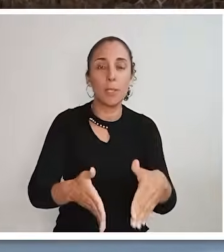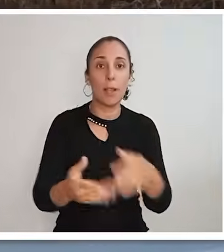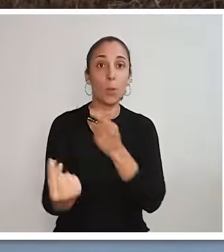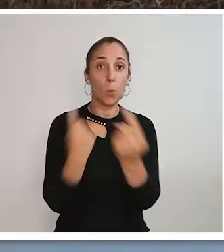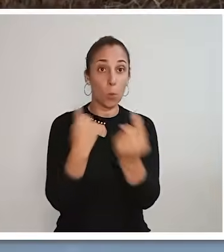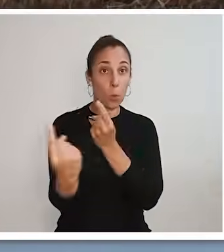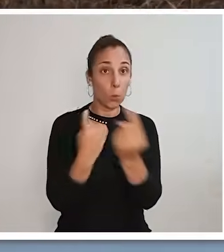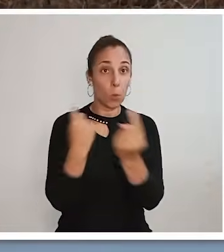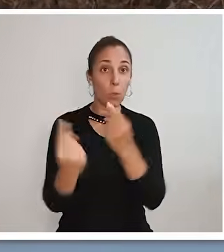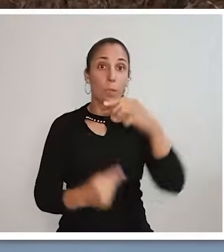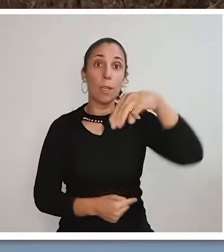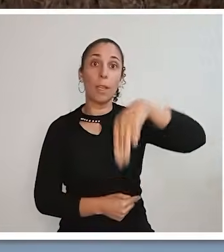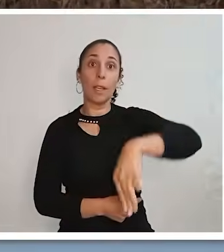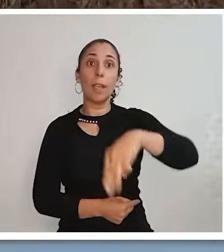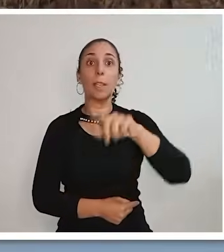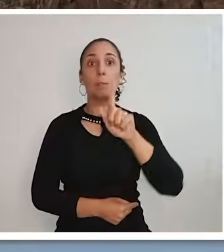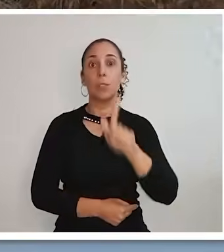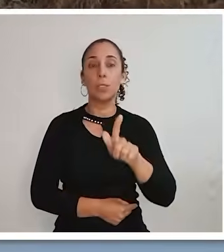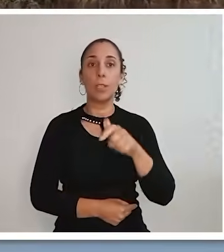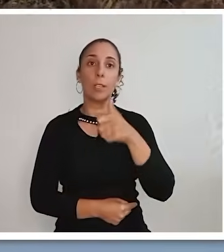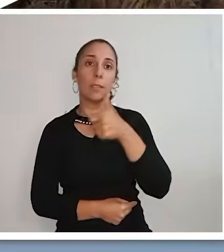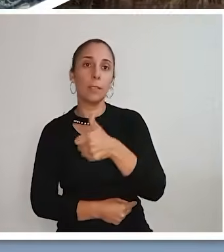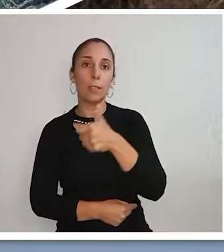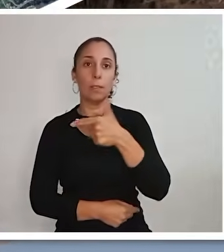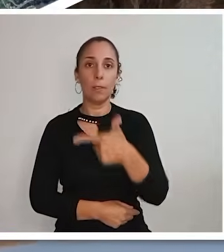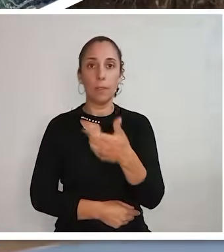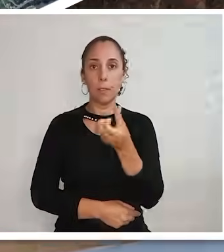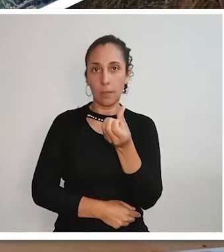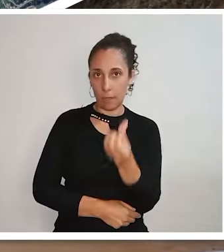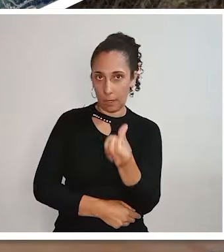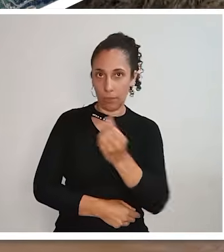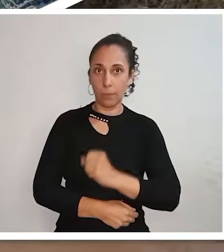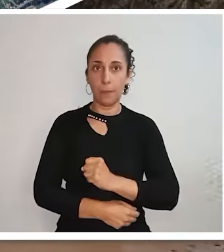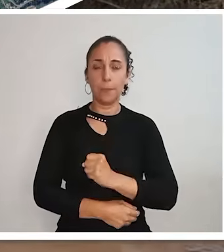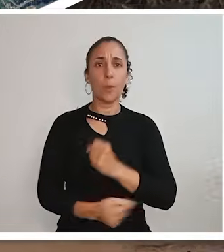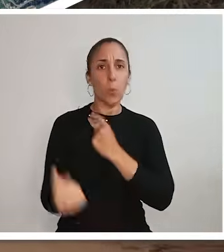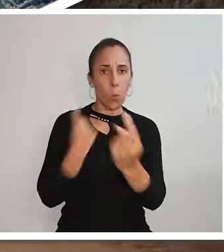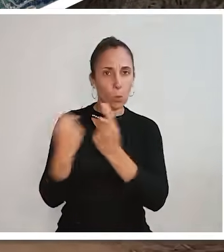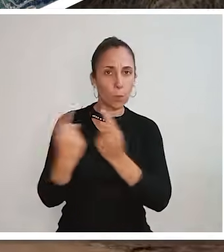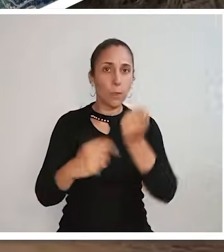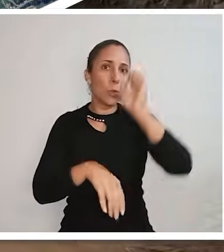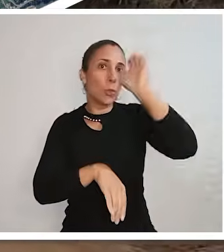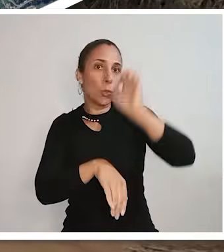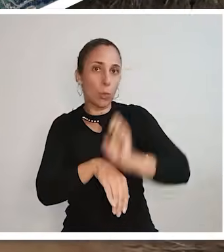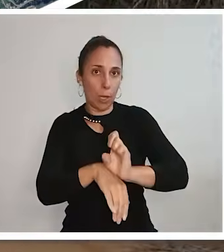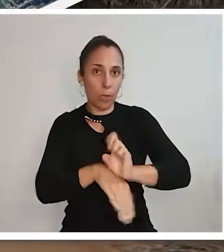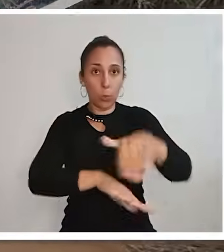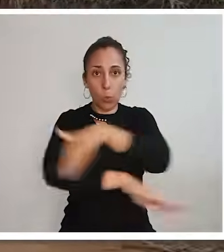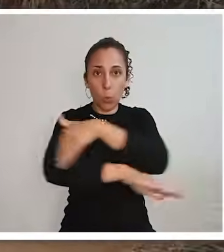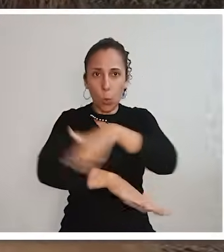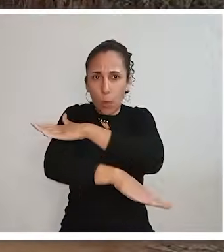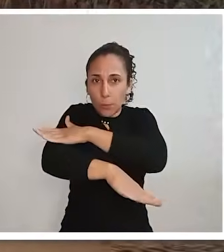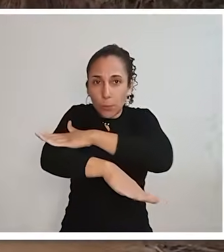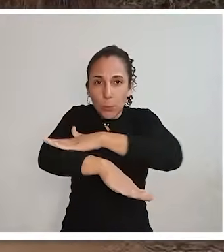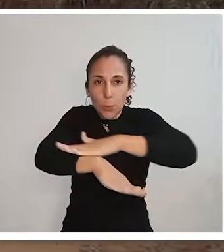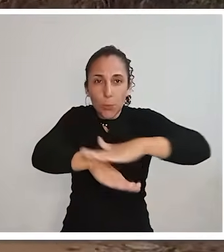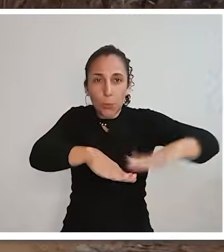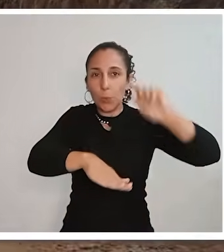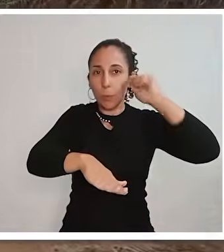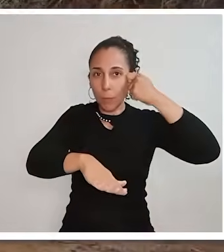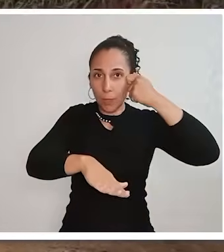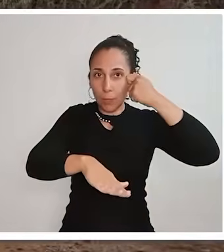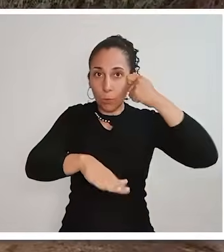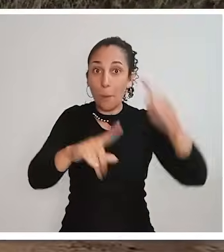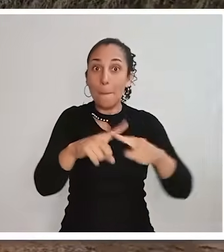Louriçal, eu vou chegar aqui na rodovia MG 126, aqui é uma rodovia estadual quase toda